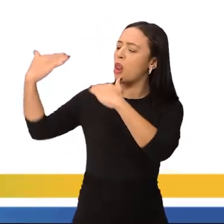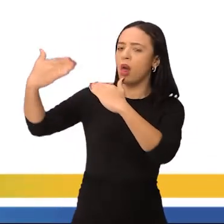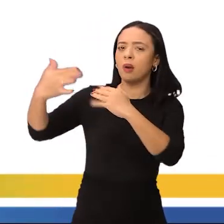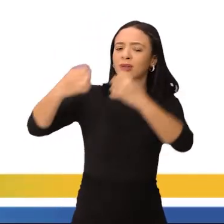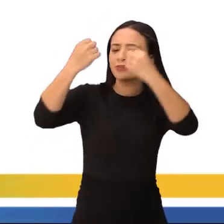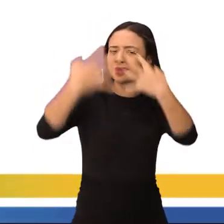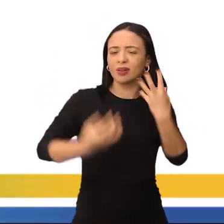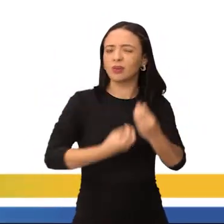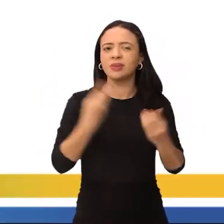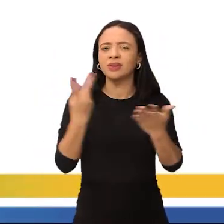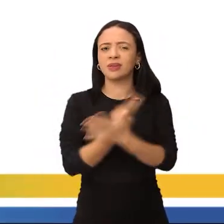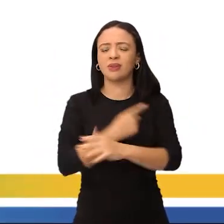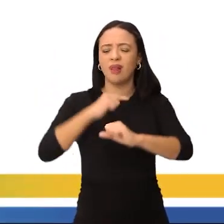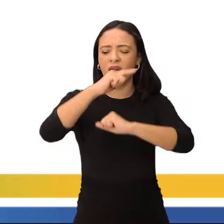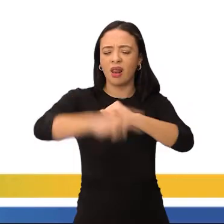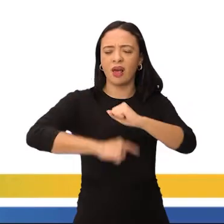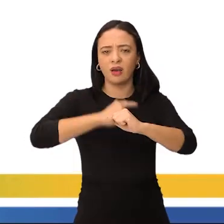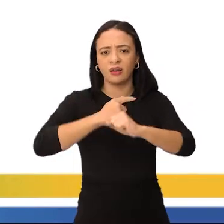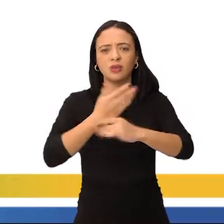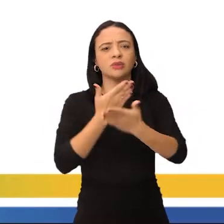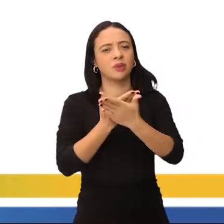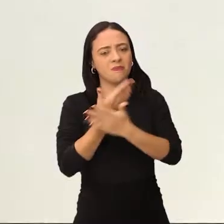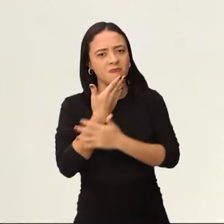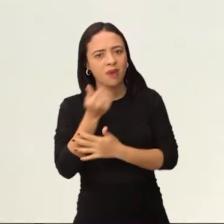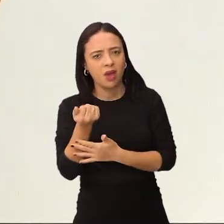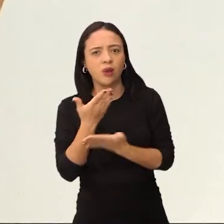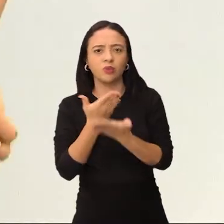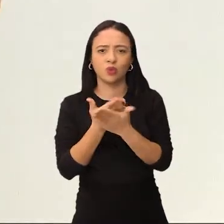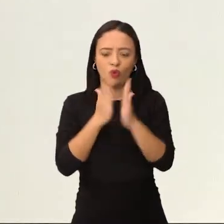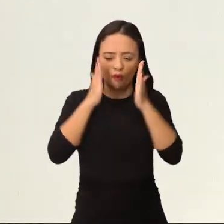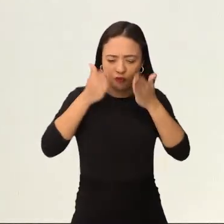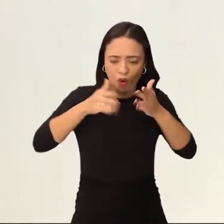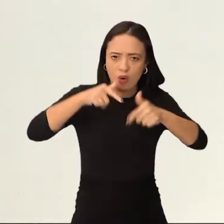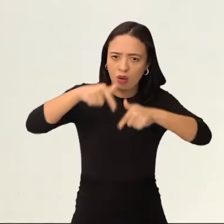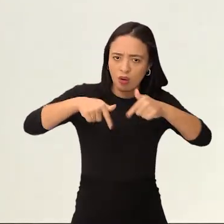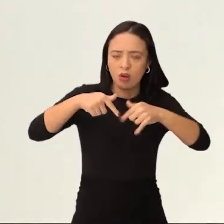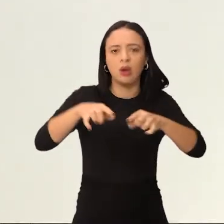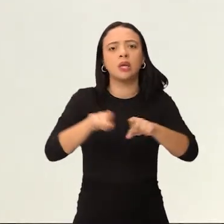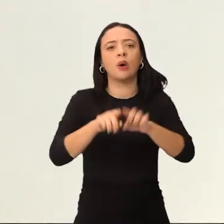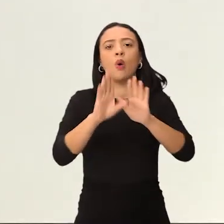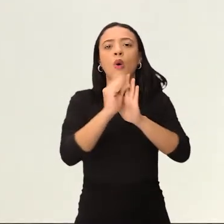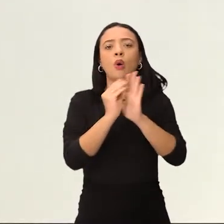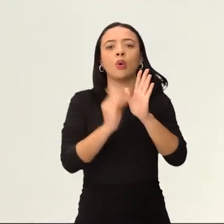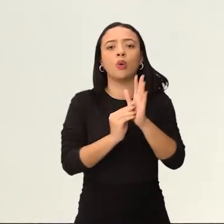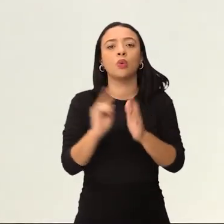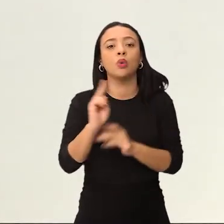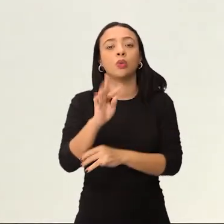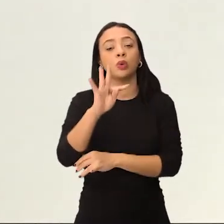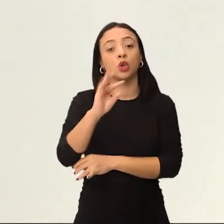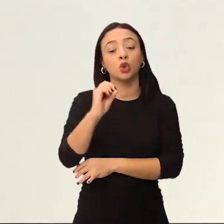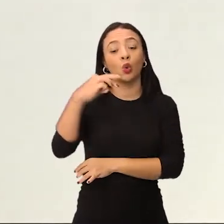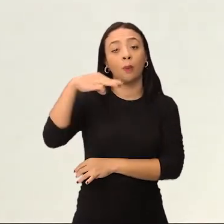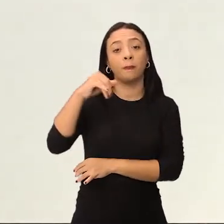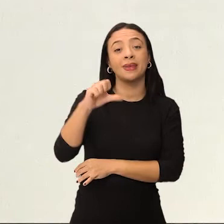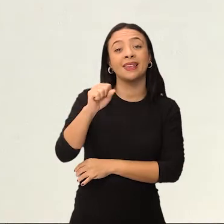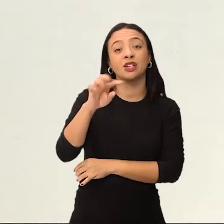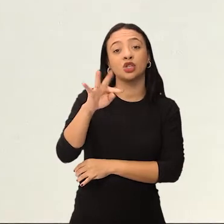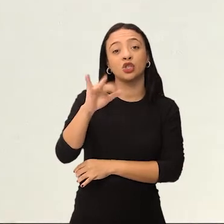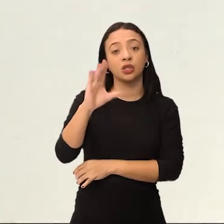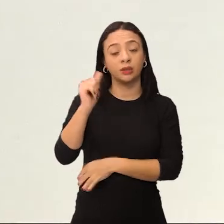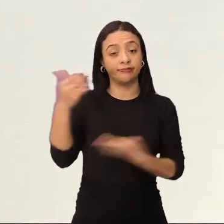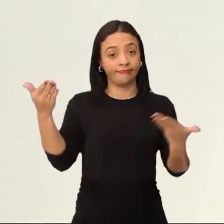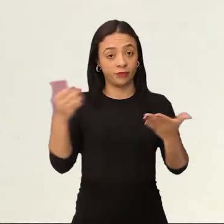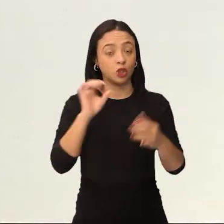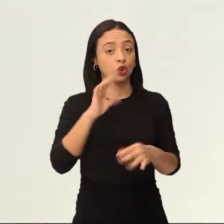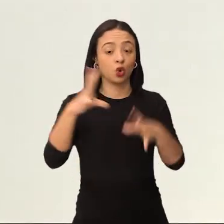vai dizer como era o ato isso aí é estudado melhor nas aulas de Química né com o conteúdo chamado atomística aqui eu vou